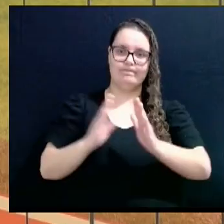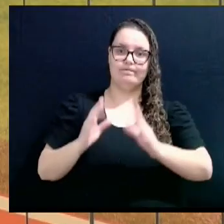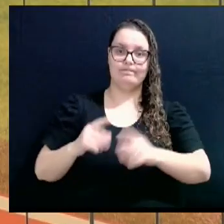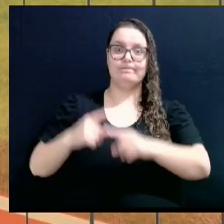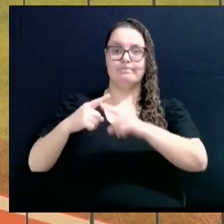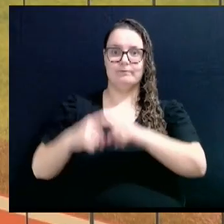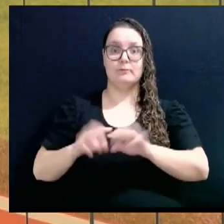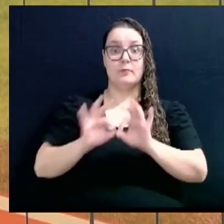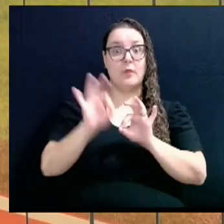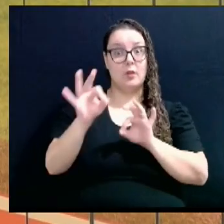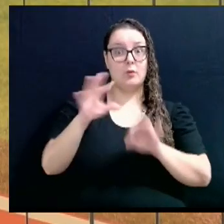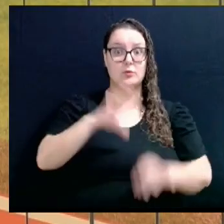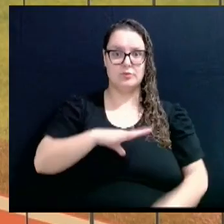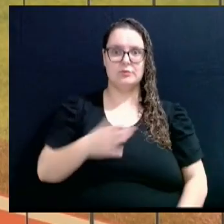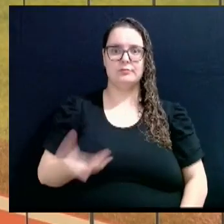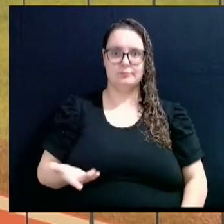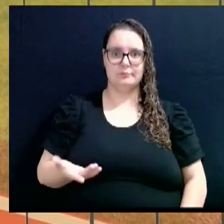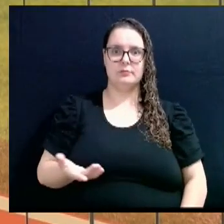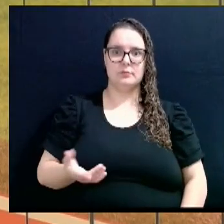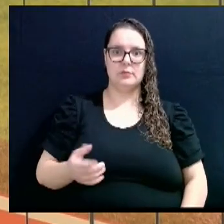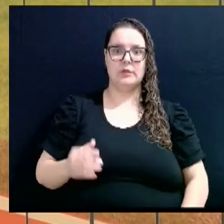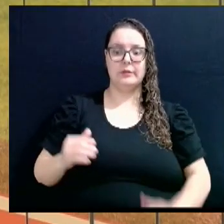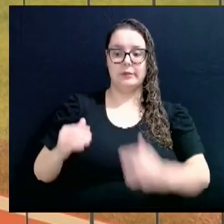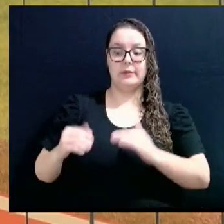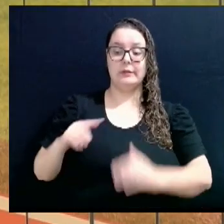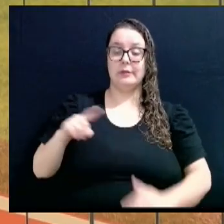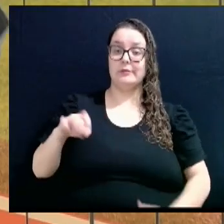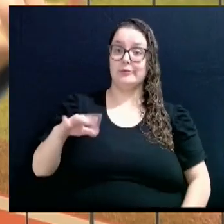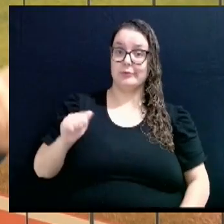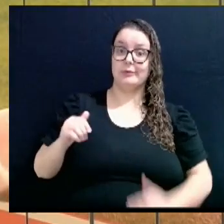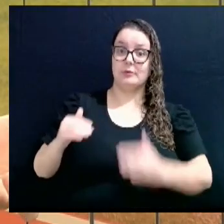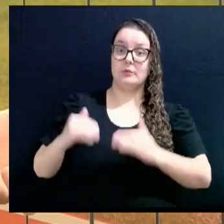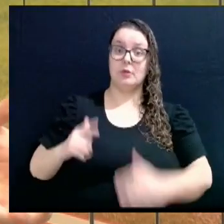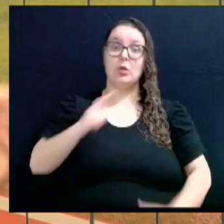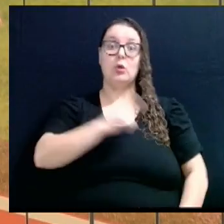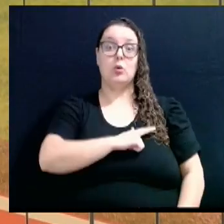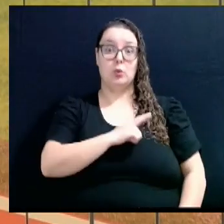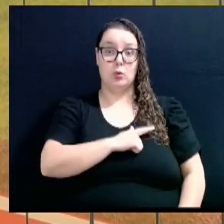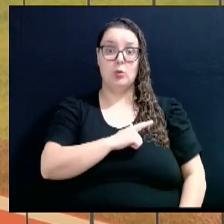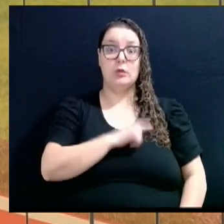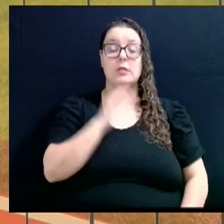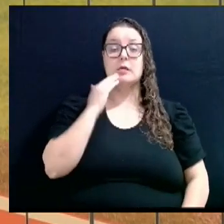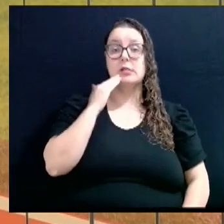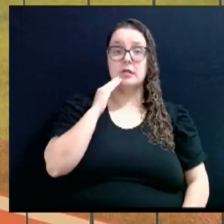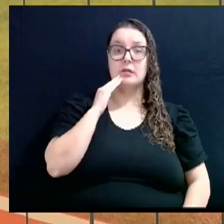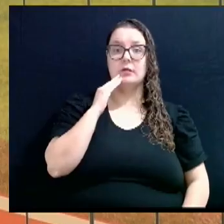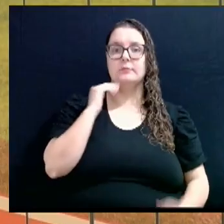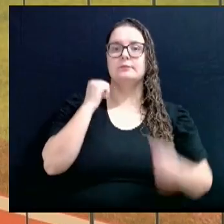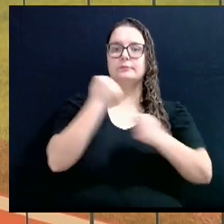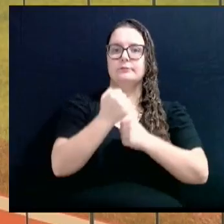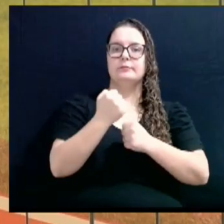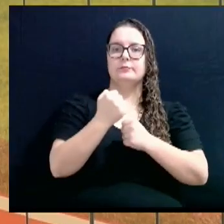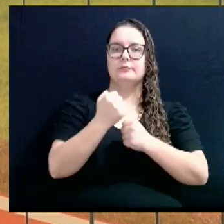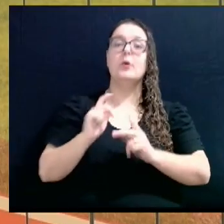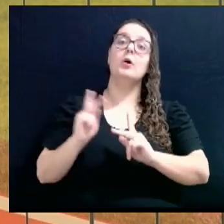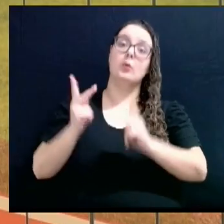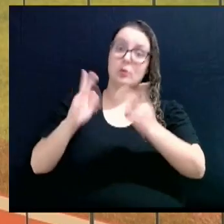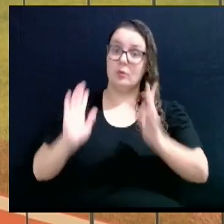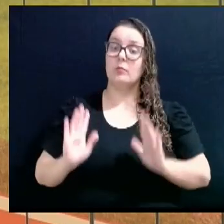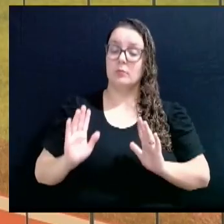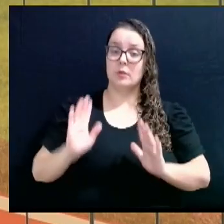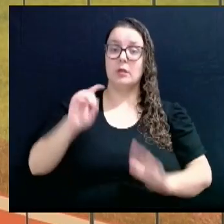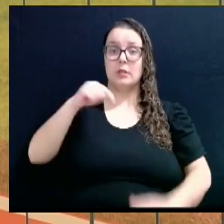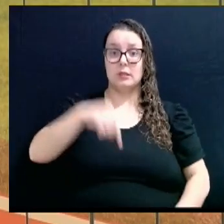casa que está na zona de rebaixamento. E o Guarani, apesar das falhas defensivas, saiu com a vitória. Neste momento